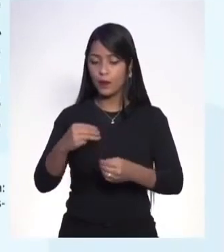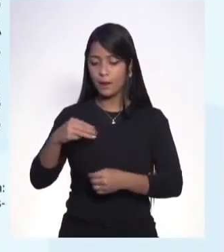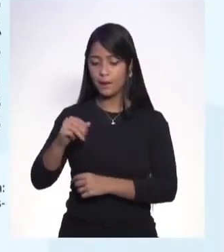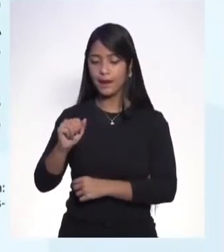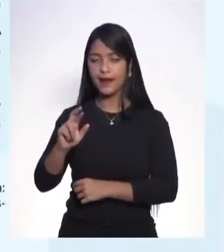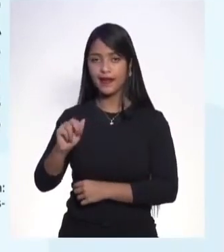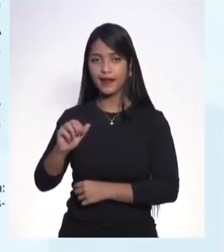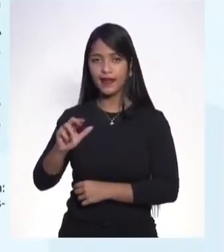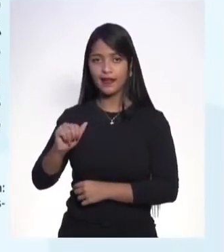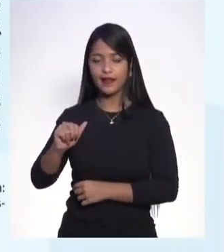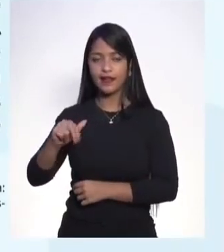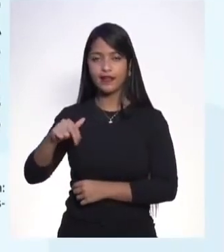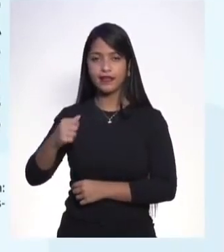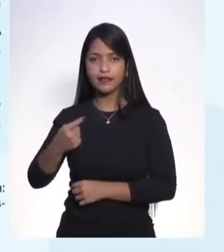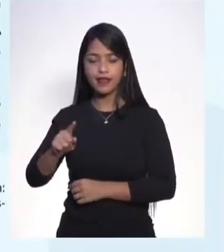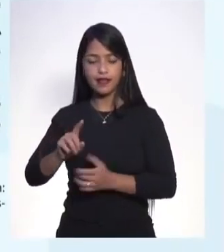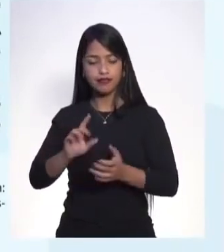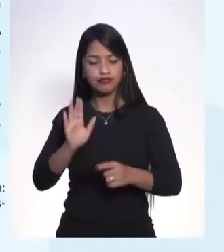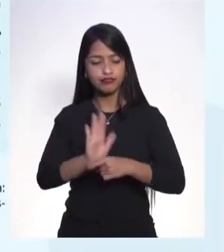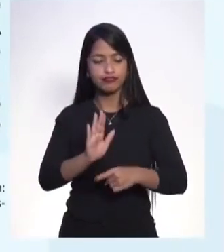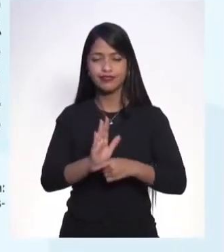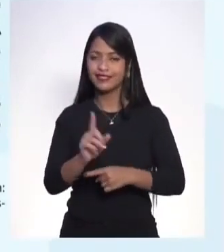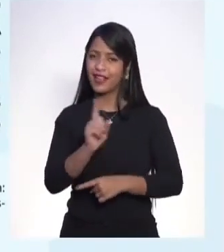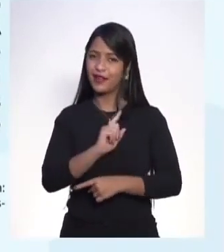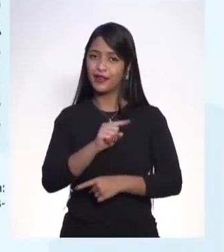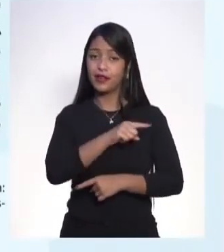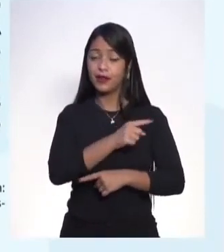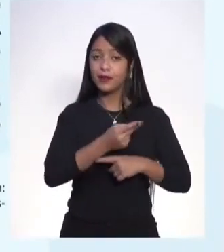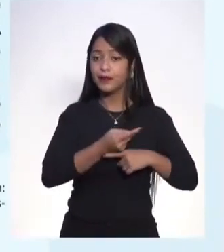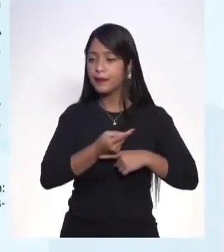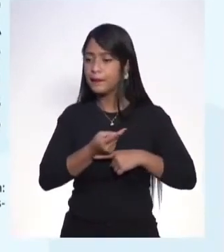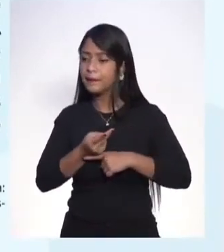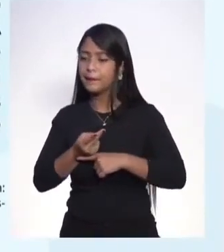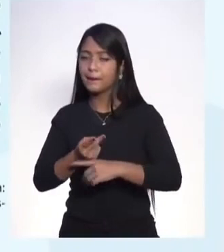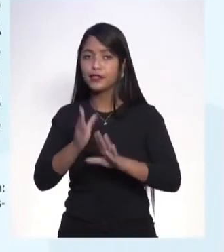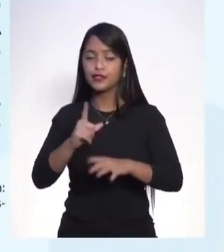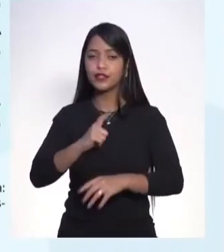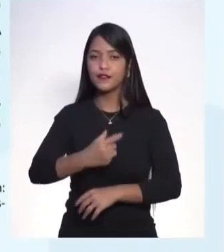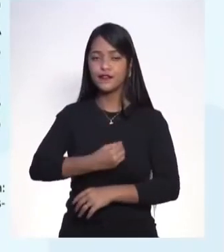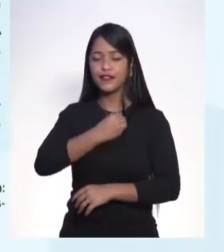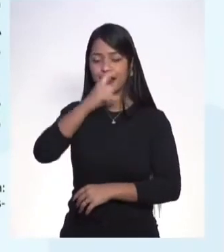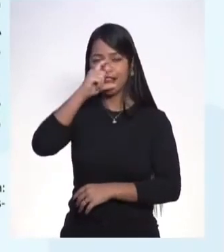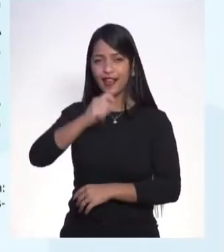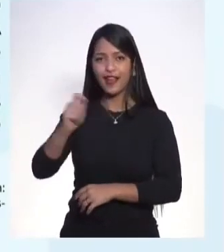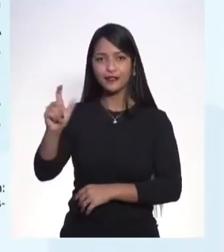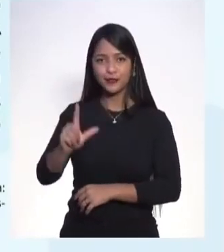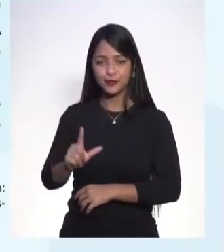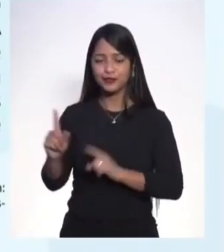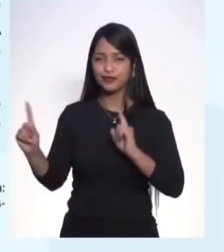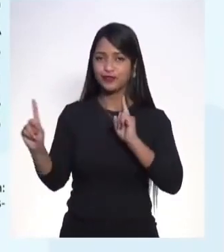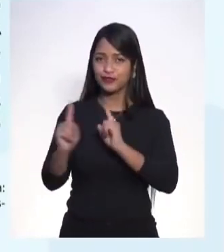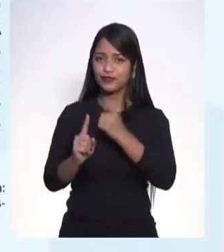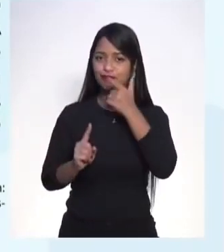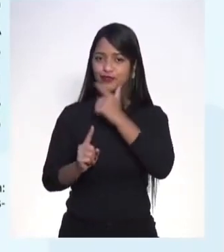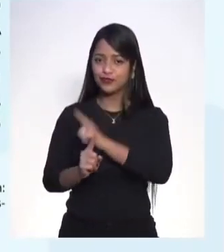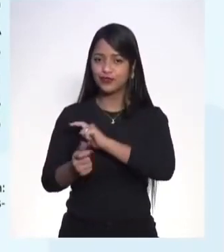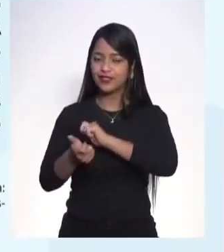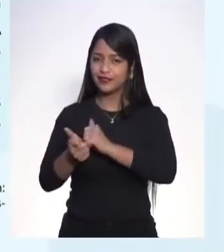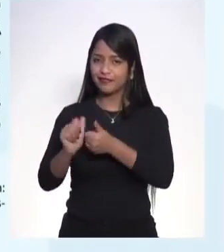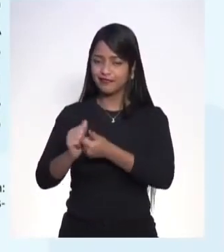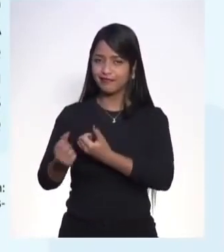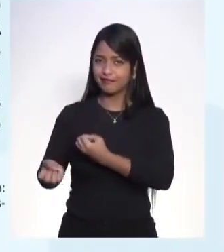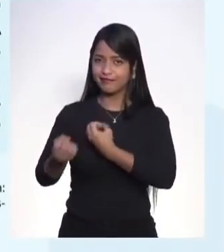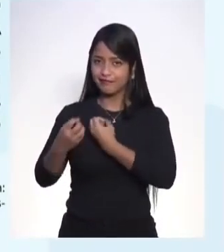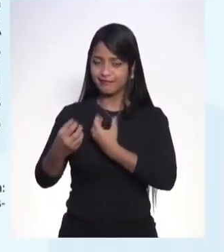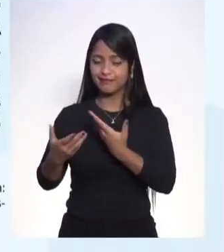maracanãs, para que as aves encontrem as ararinhas que já estiverem na natureza. Para garantir o restabelecimento da espécie